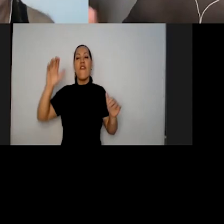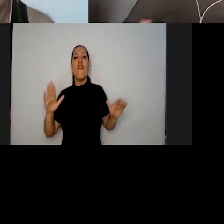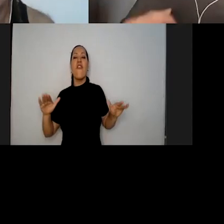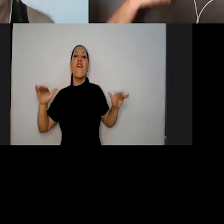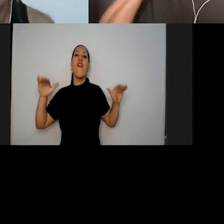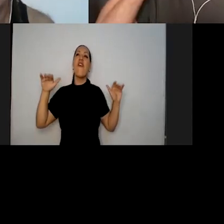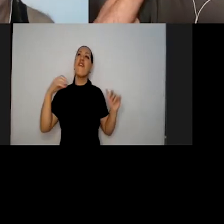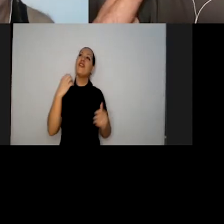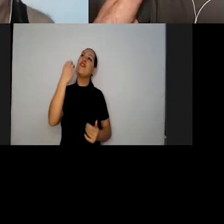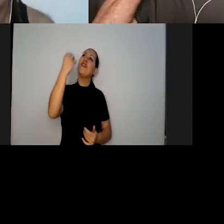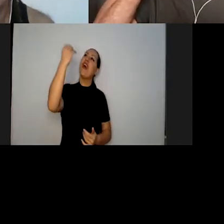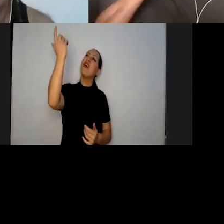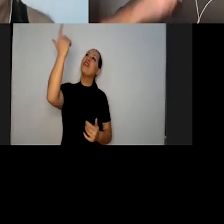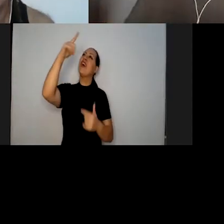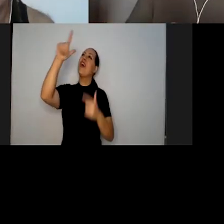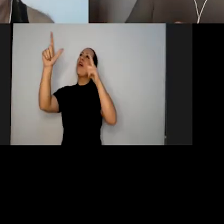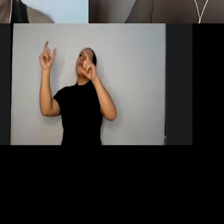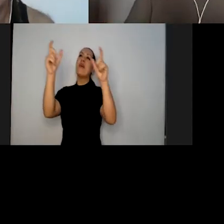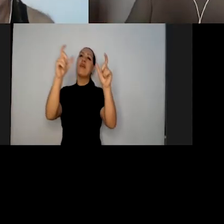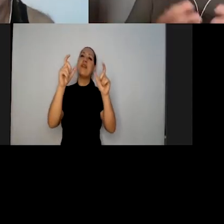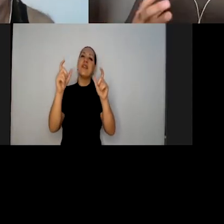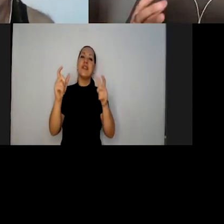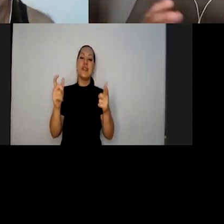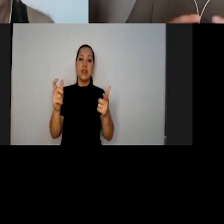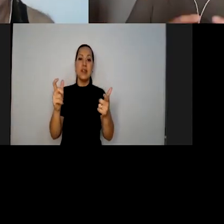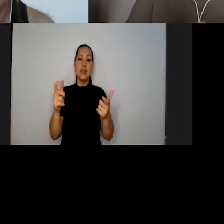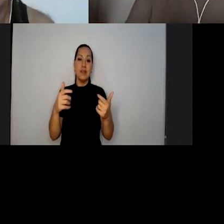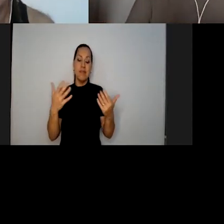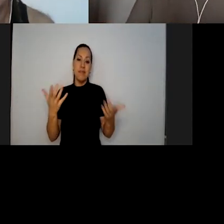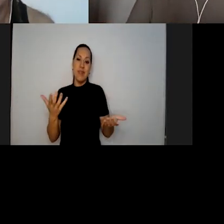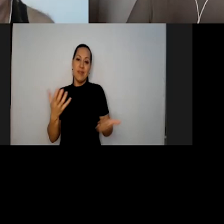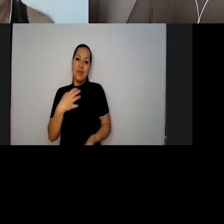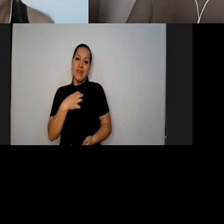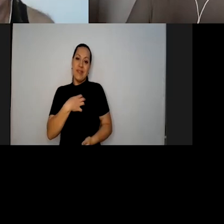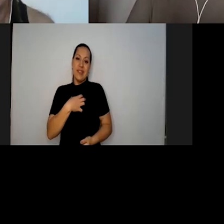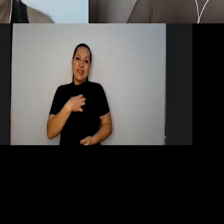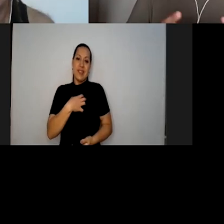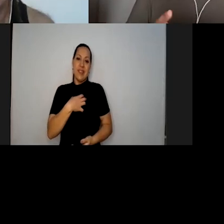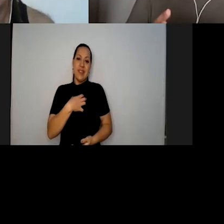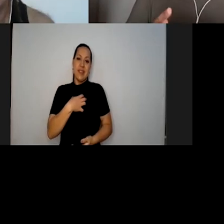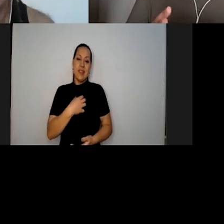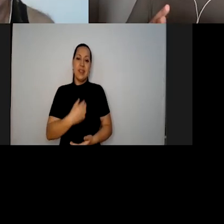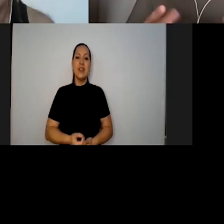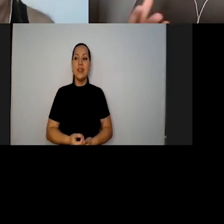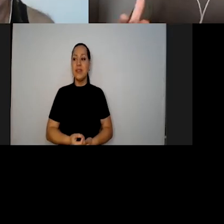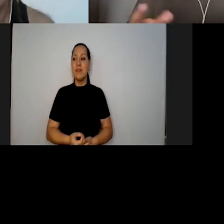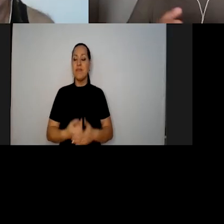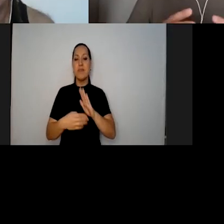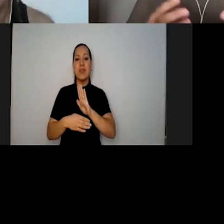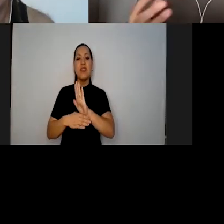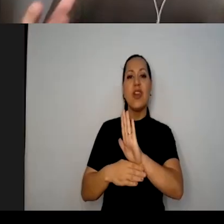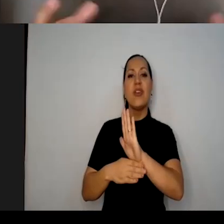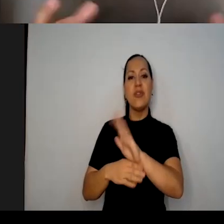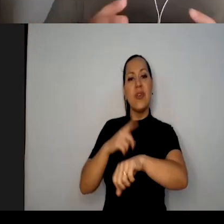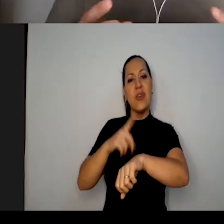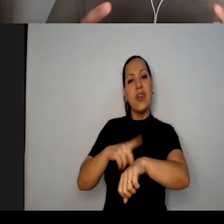outros mundos e dessa forma a gente contribuiu ali para essa transição, para essa